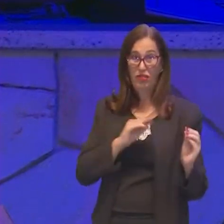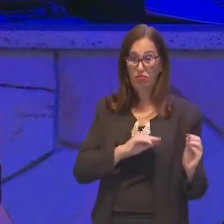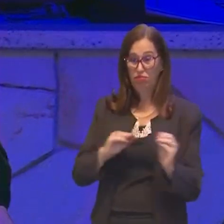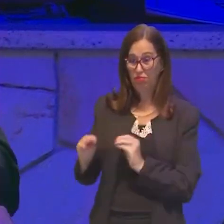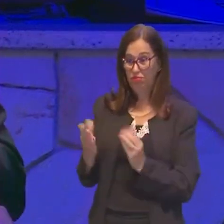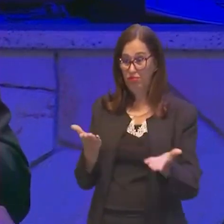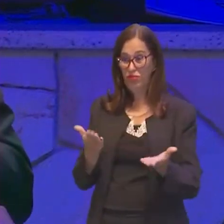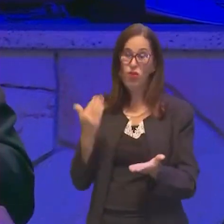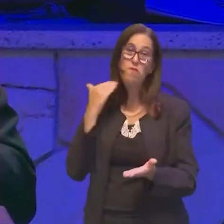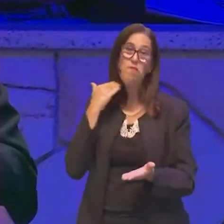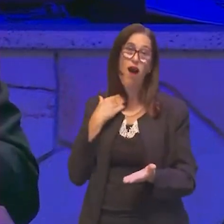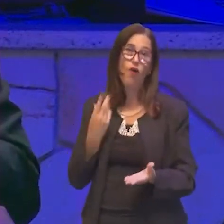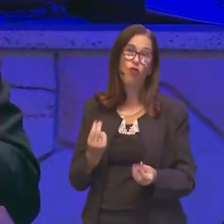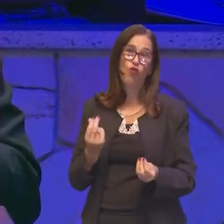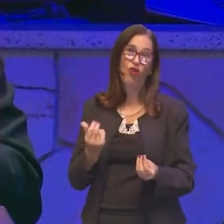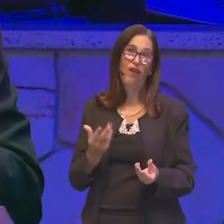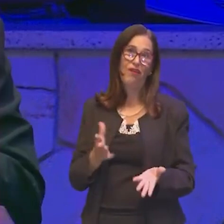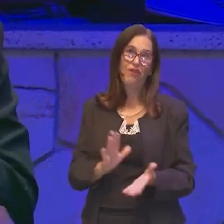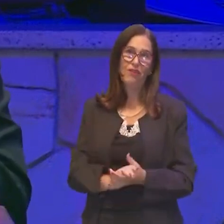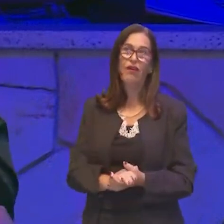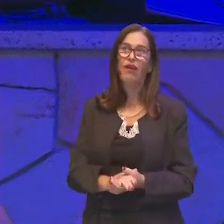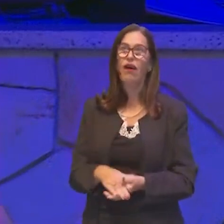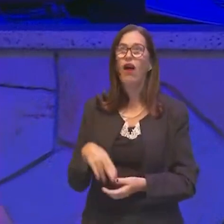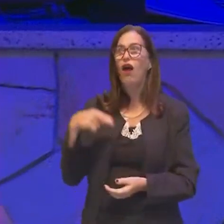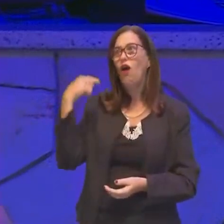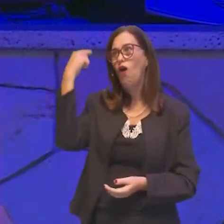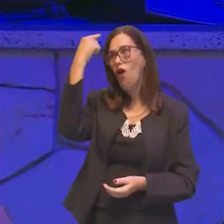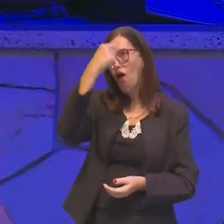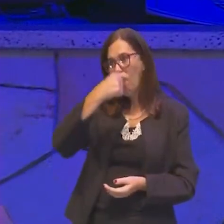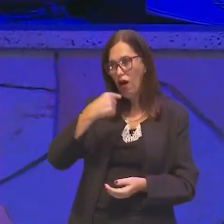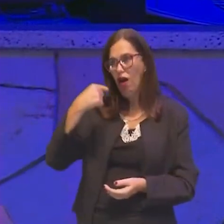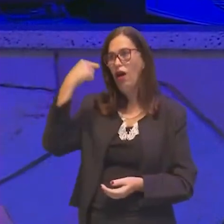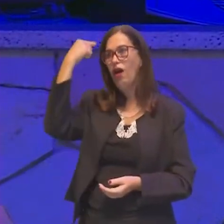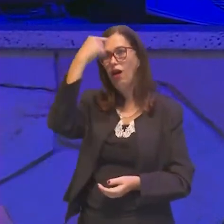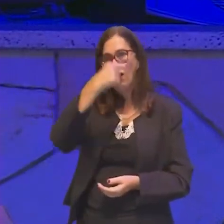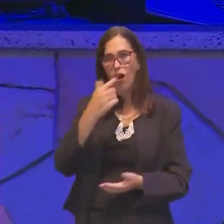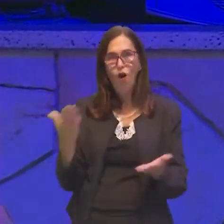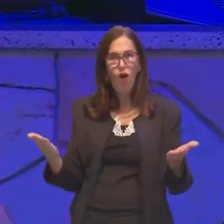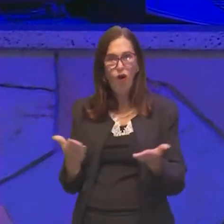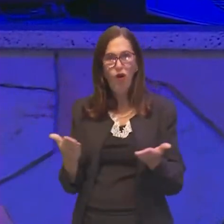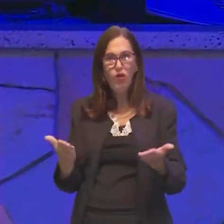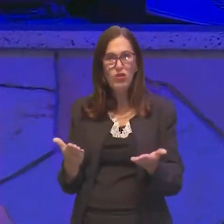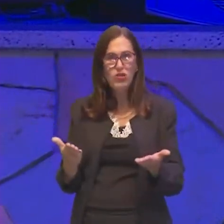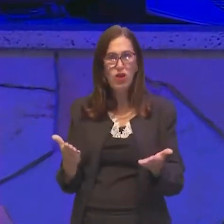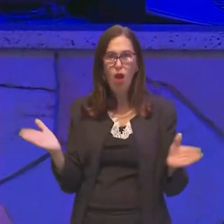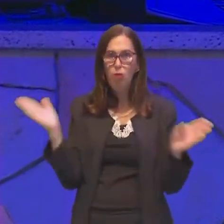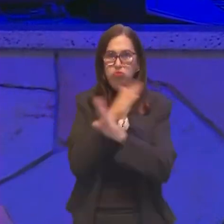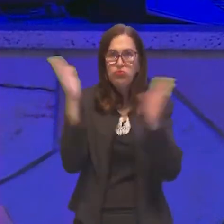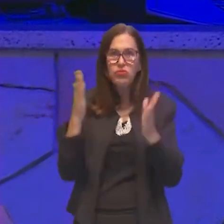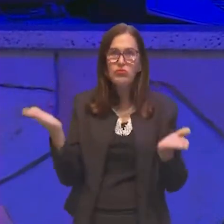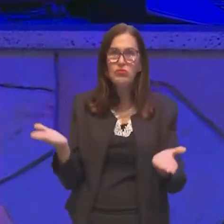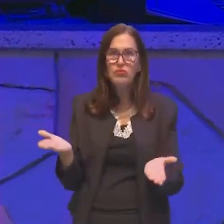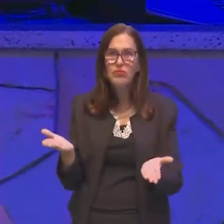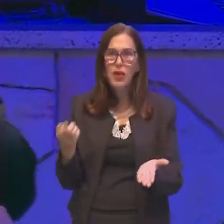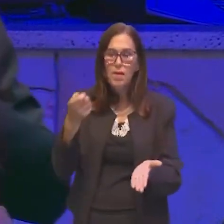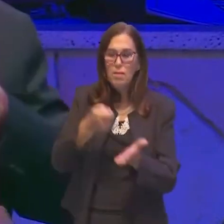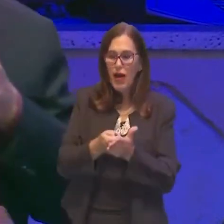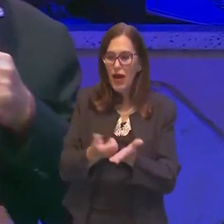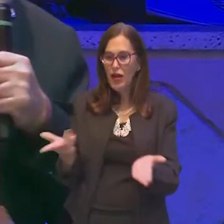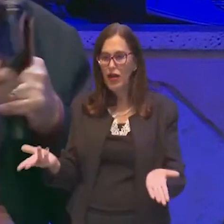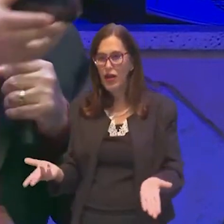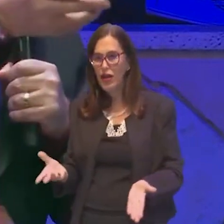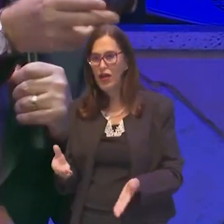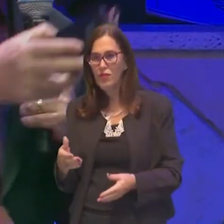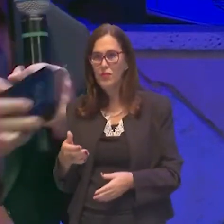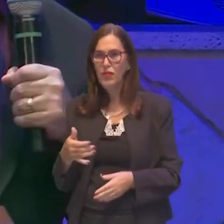muito, levava horas para cair na conta do outro, hoje instantaneamente, você paga uma água de coco no